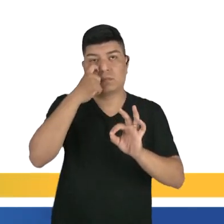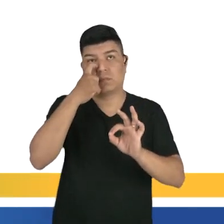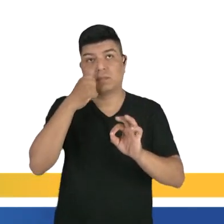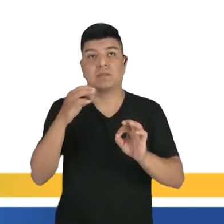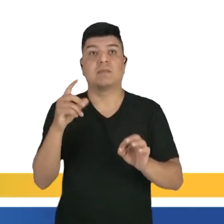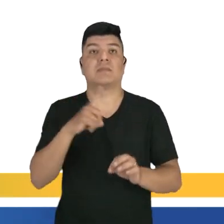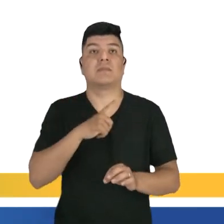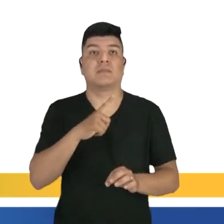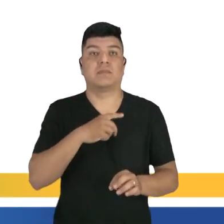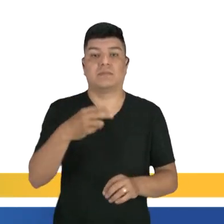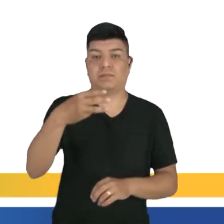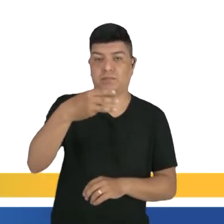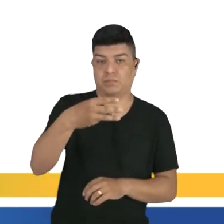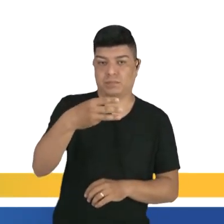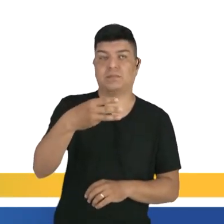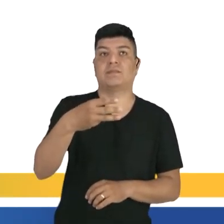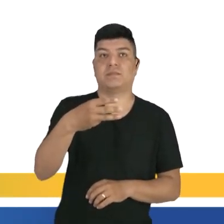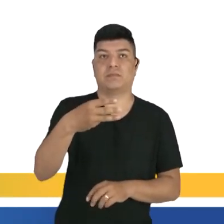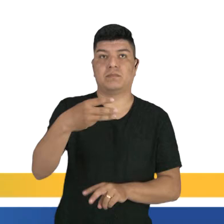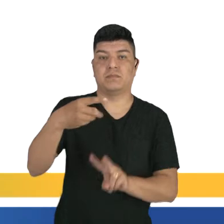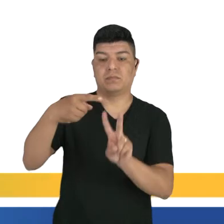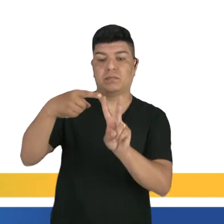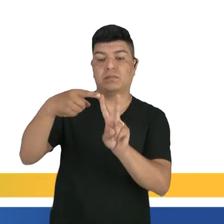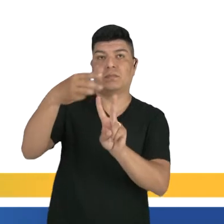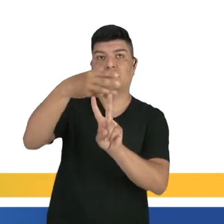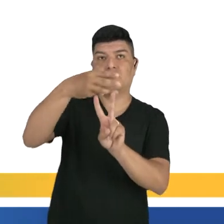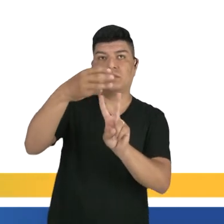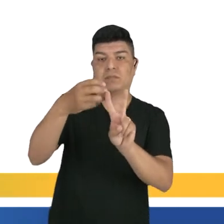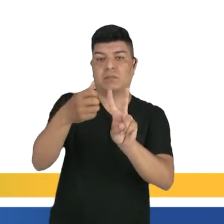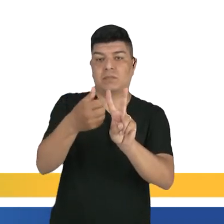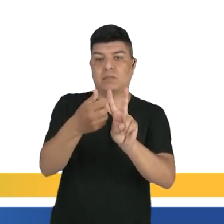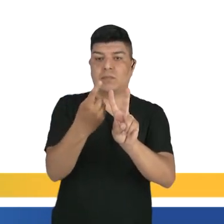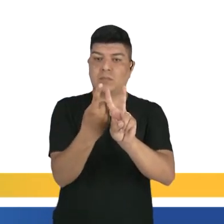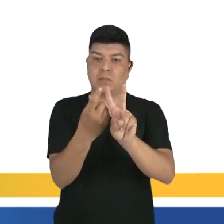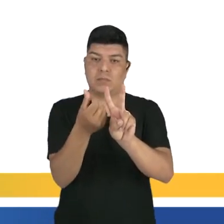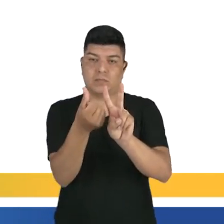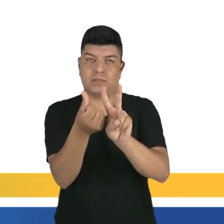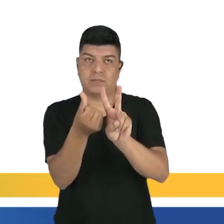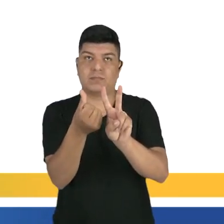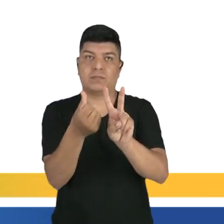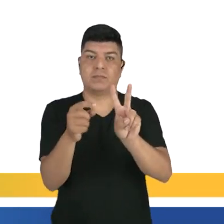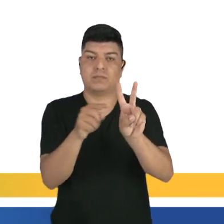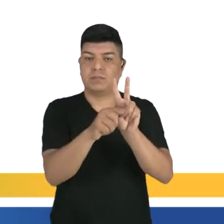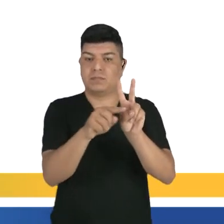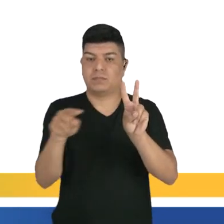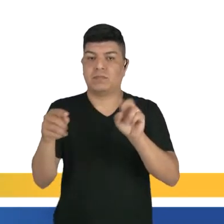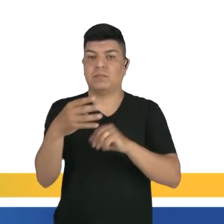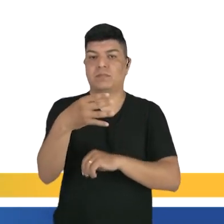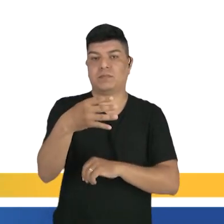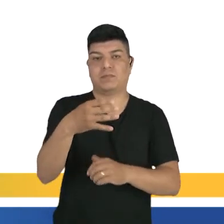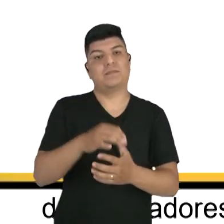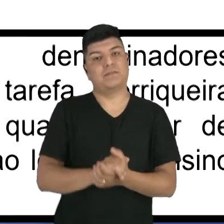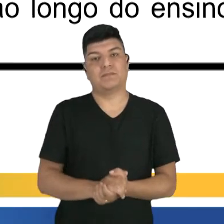obter 3 raiz cúbica de 16 sobre 4.